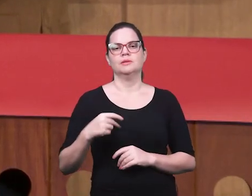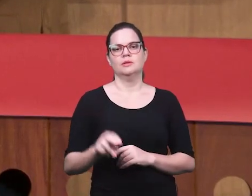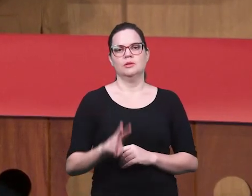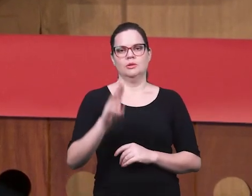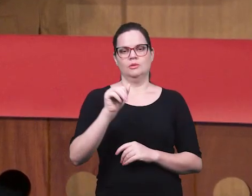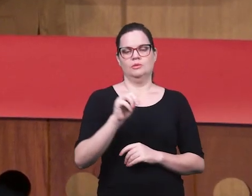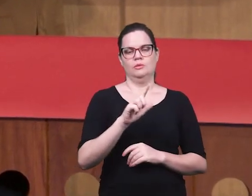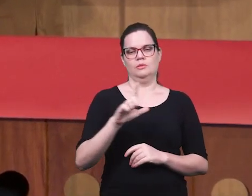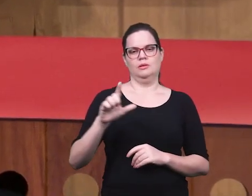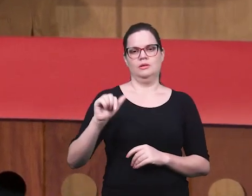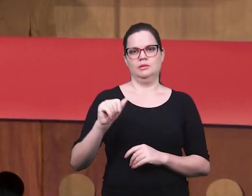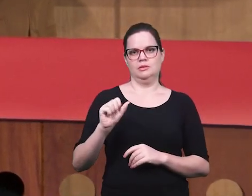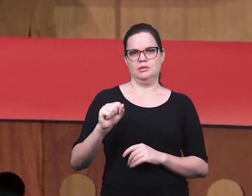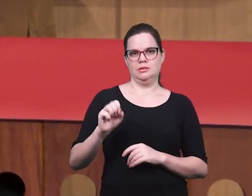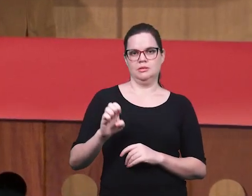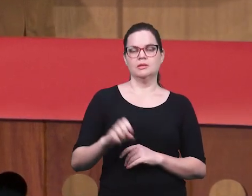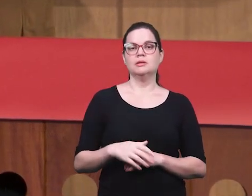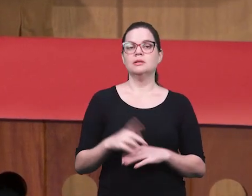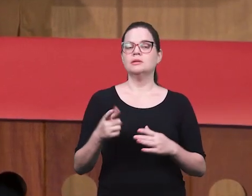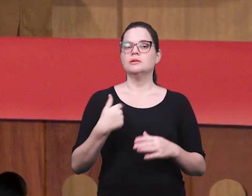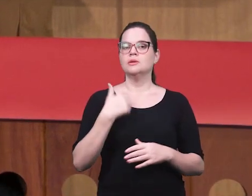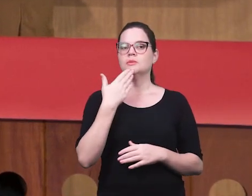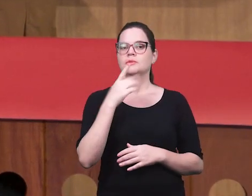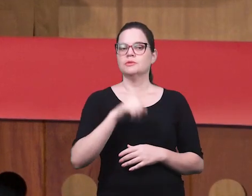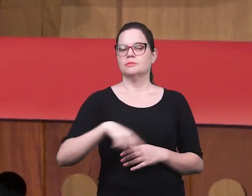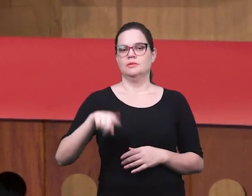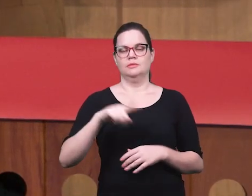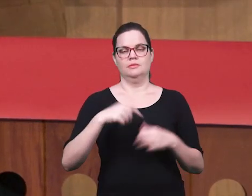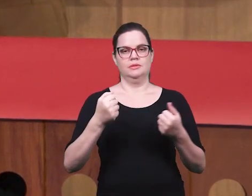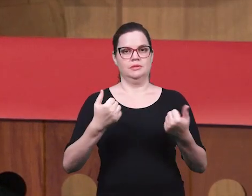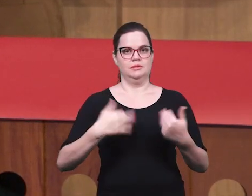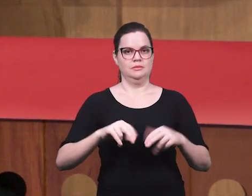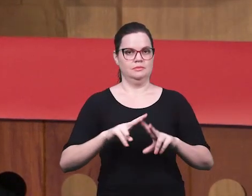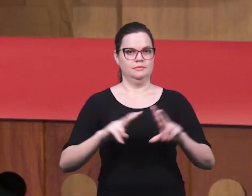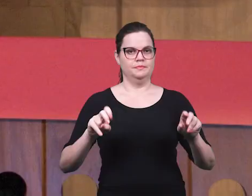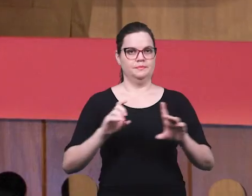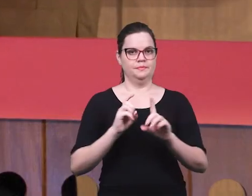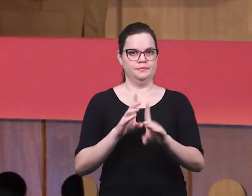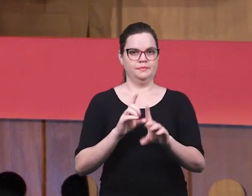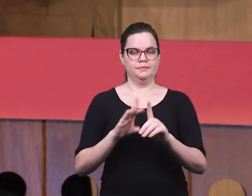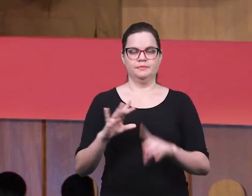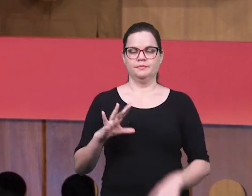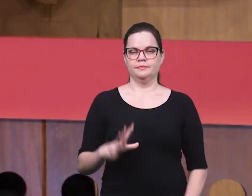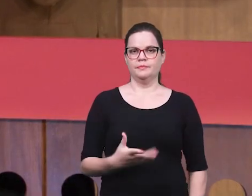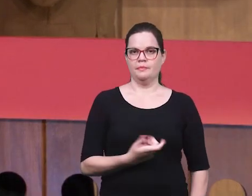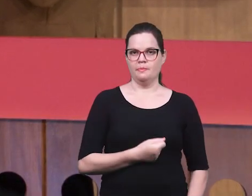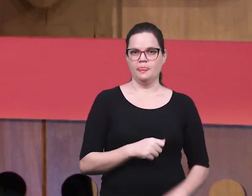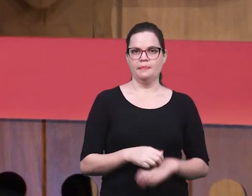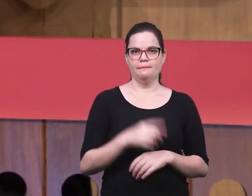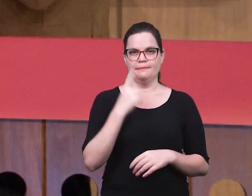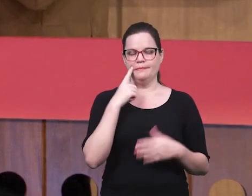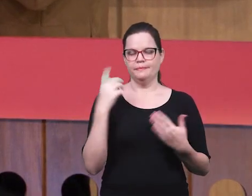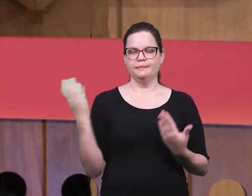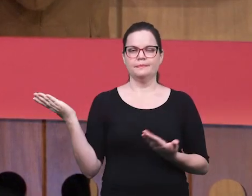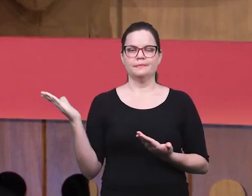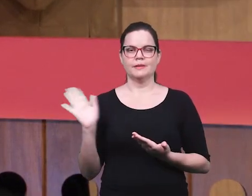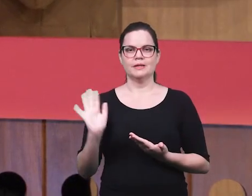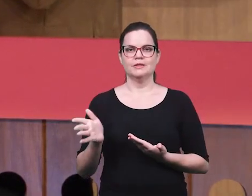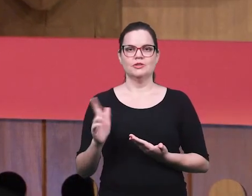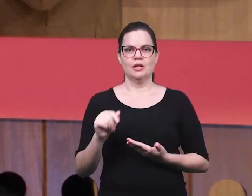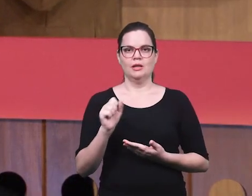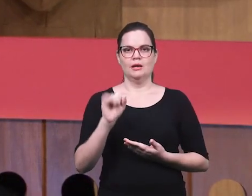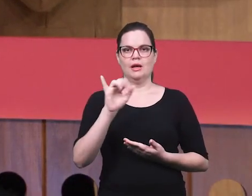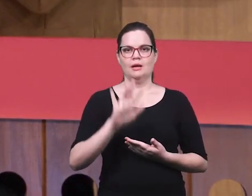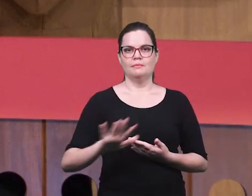nós gostaríamos que o senhor falasse um pouco dessa doutrina de salvação. Nós vamos colocar aqui, já está aqui